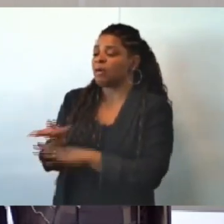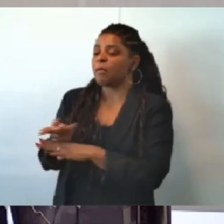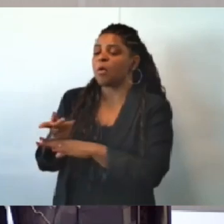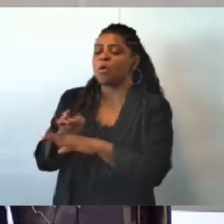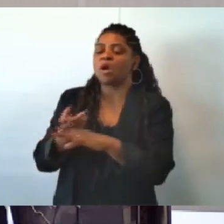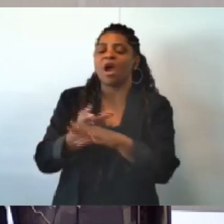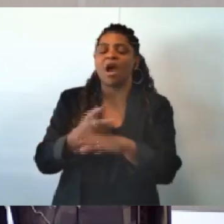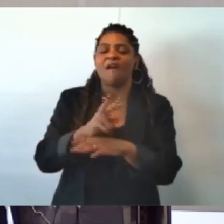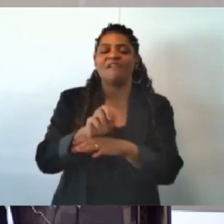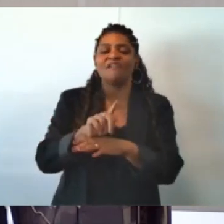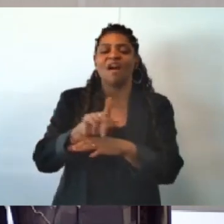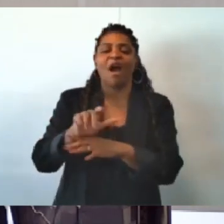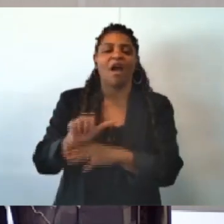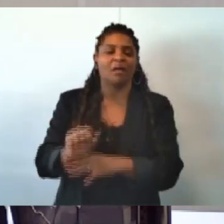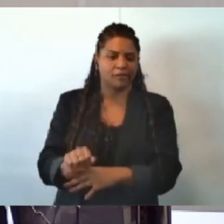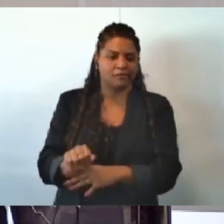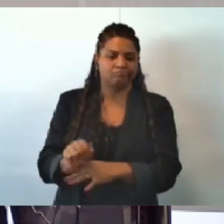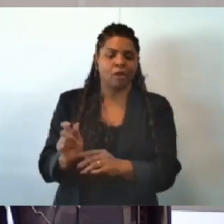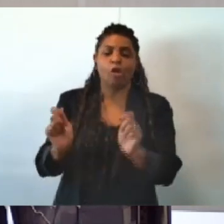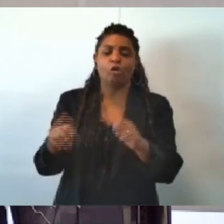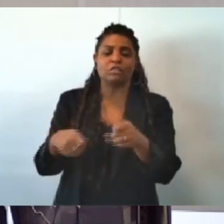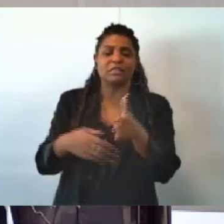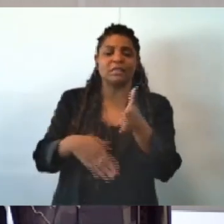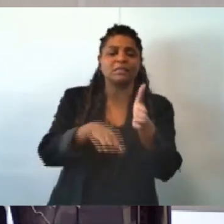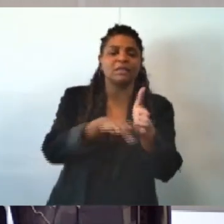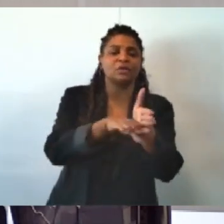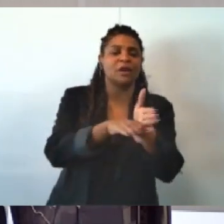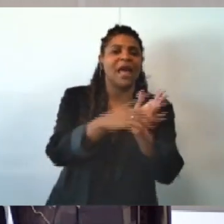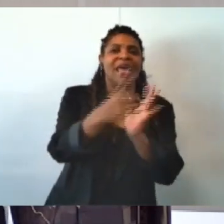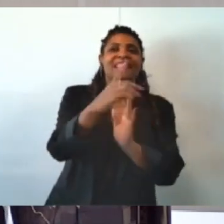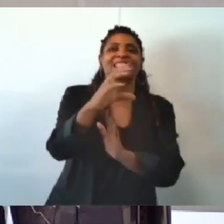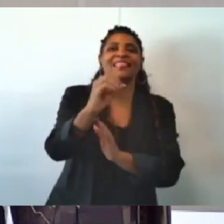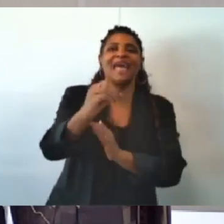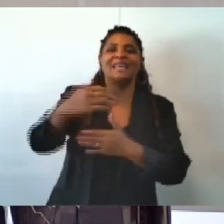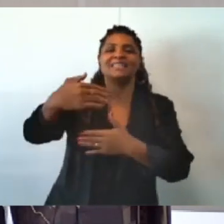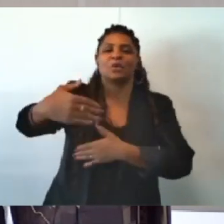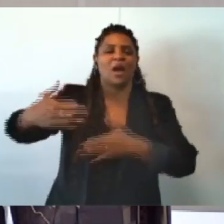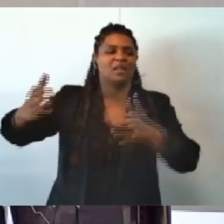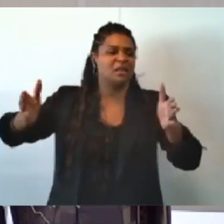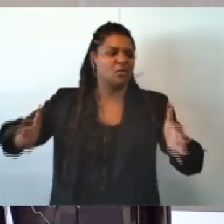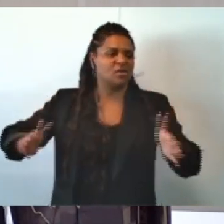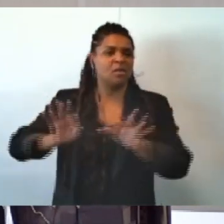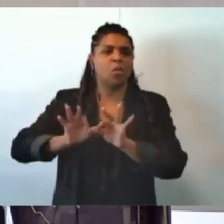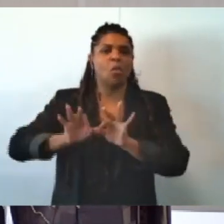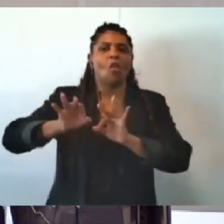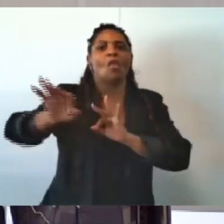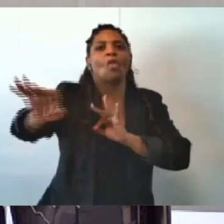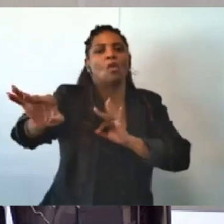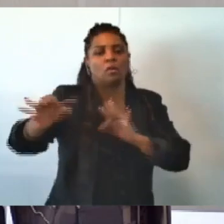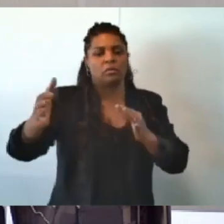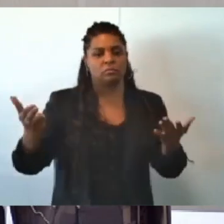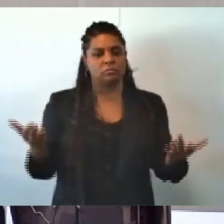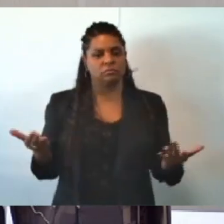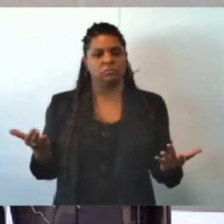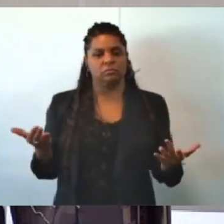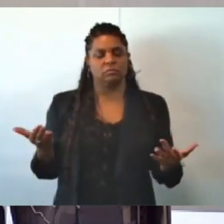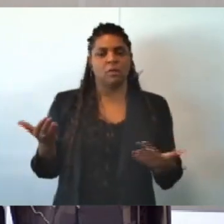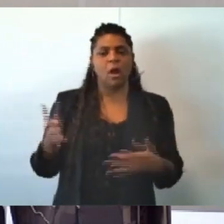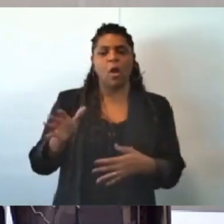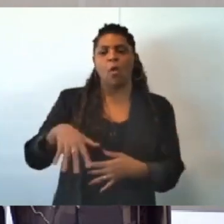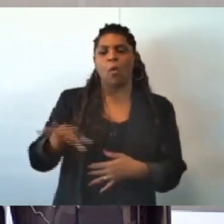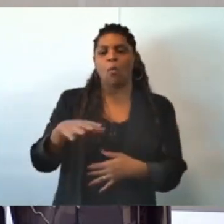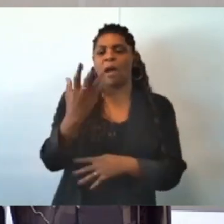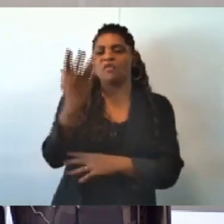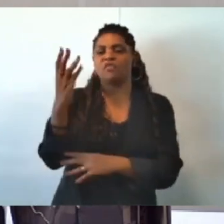e talvez conseguir estacionar a uns 10 quarteirões de distância? O bairro Floresta tem 111